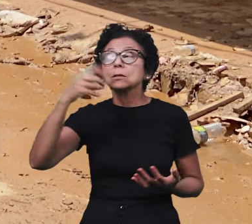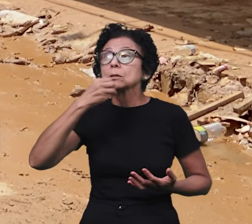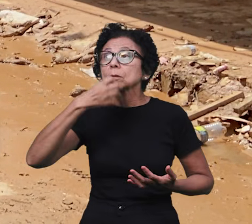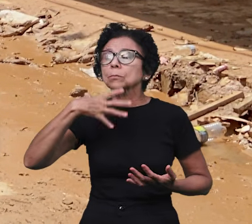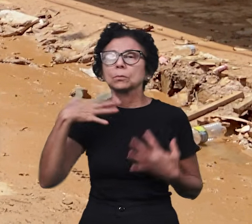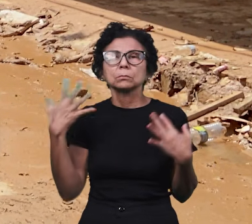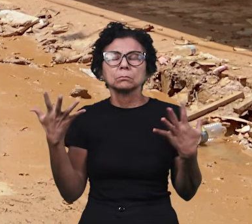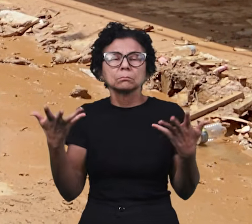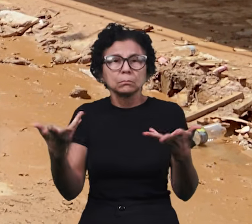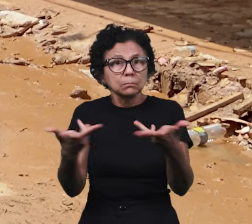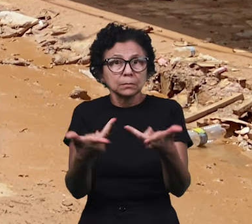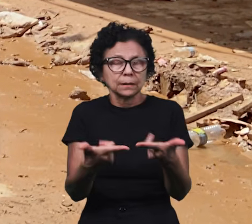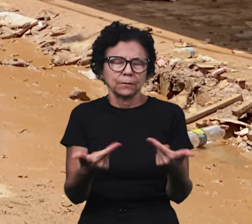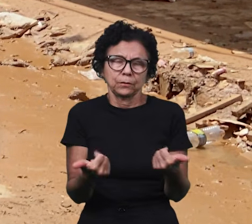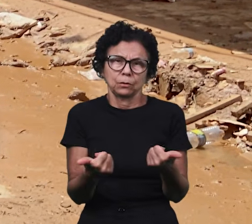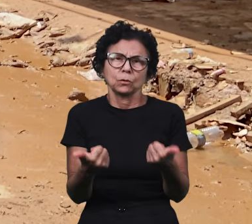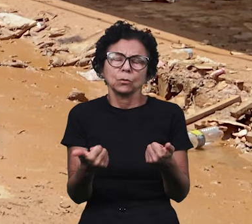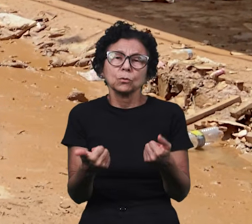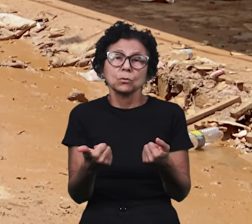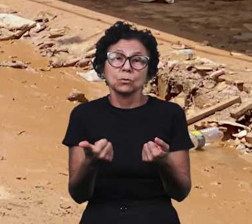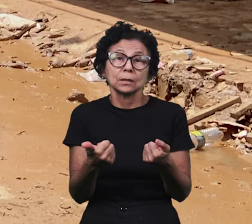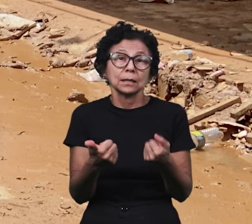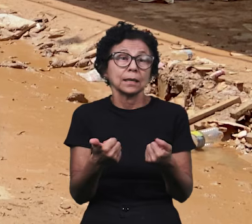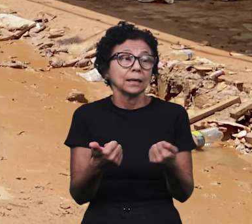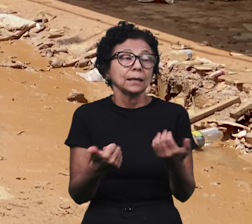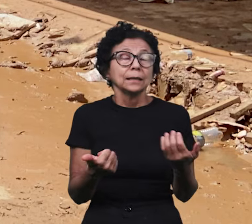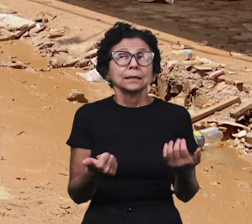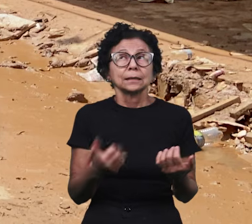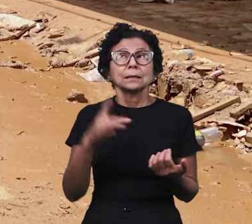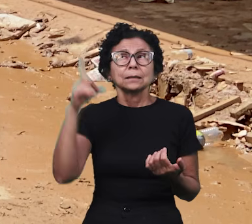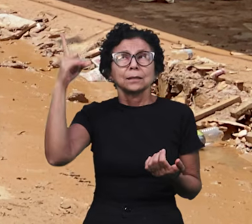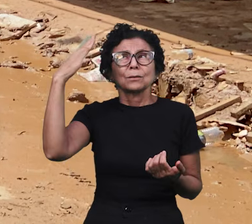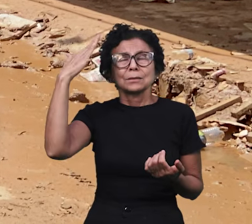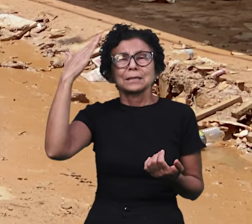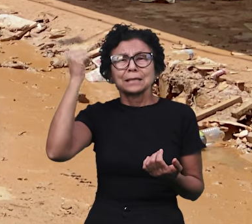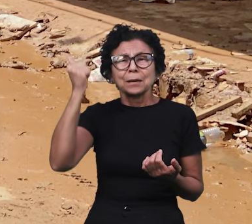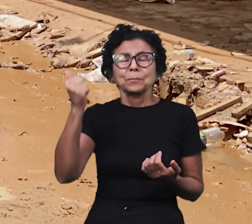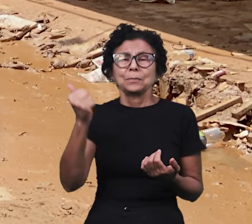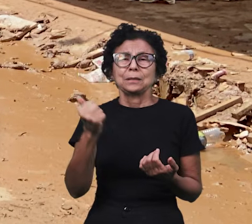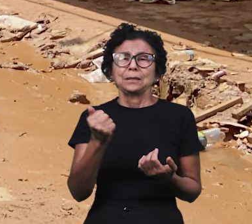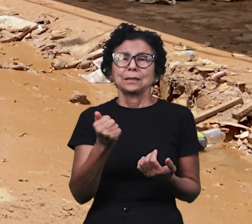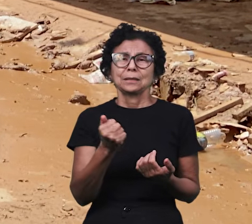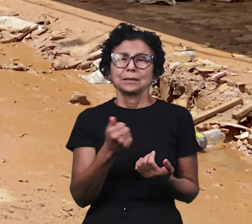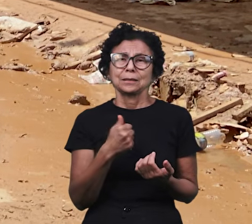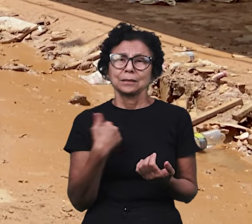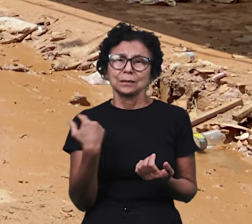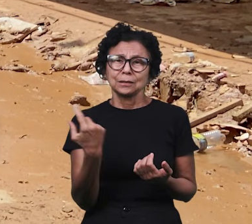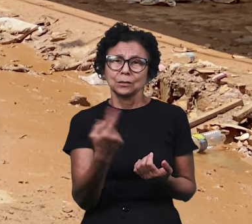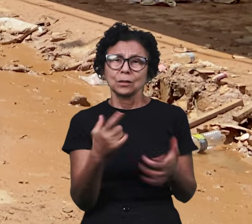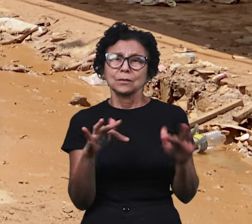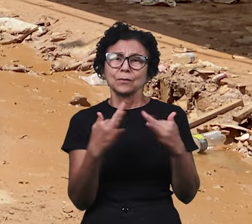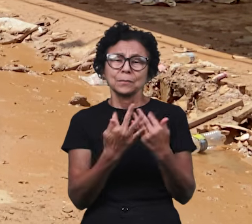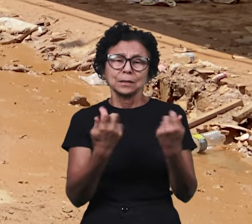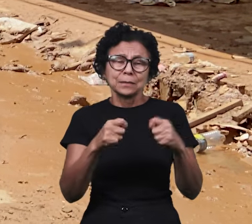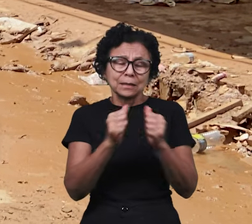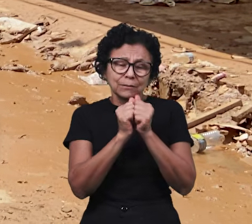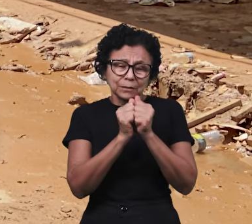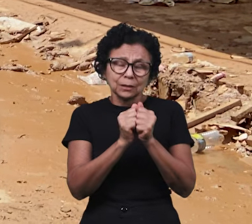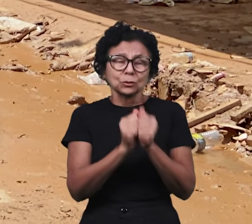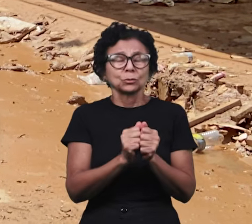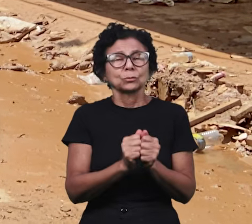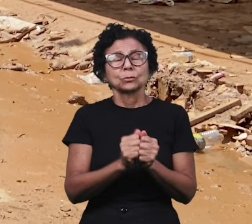penso que Deus foi tão bom, tão maravilhoso na minha vida, foi tanta bênção, tanto livramento, que Ele sabia que um precisava do outro ali,